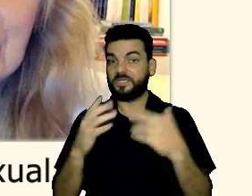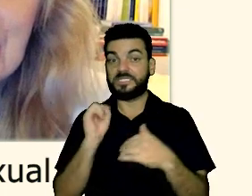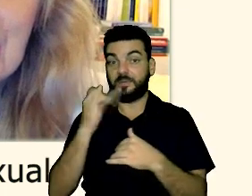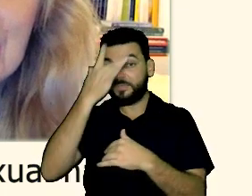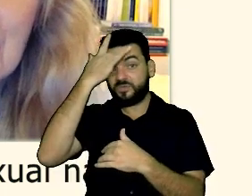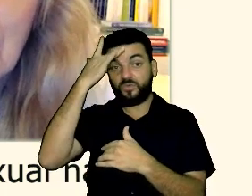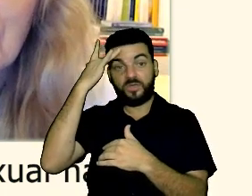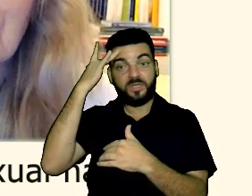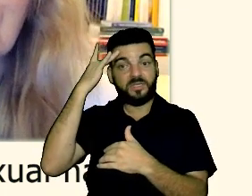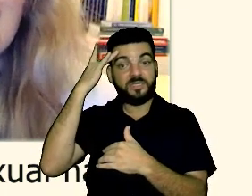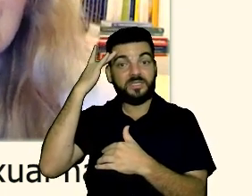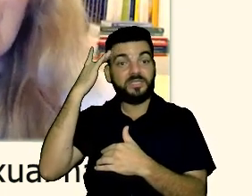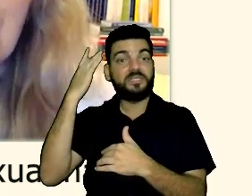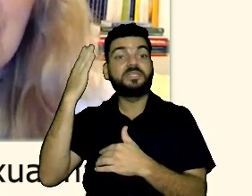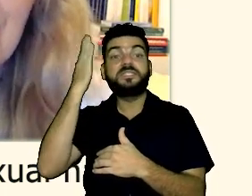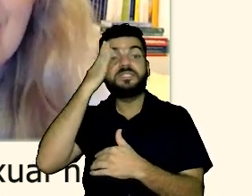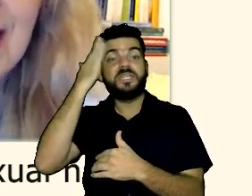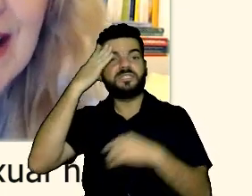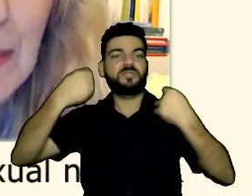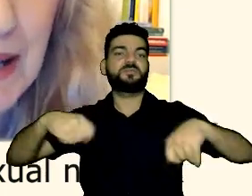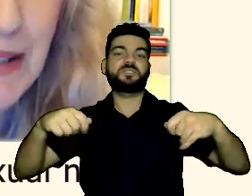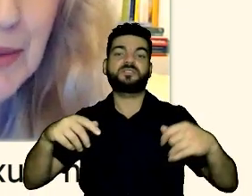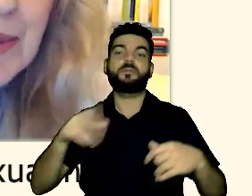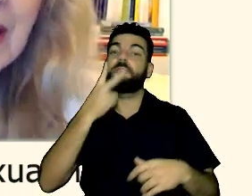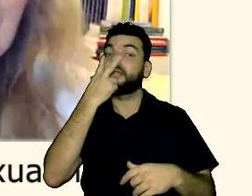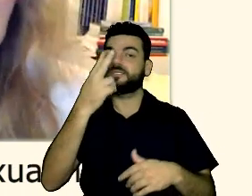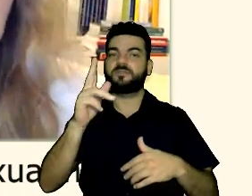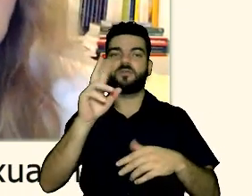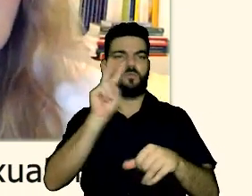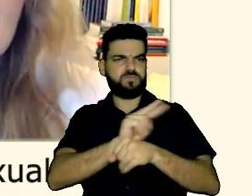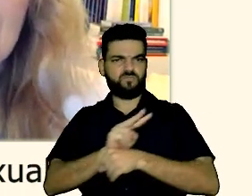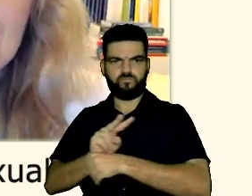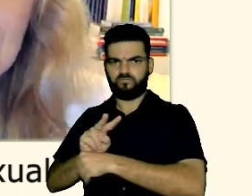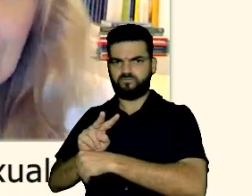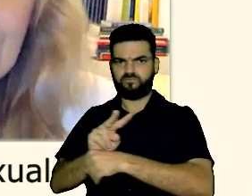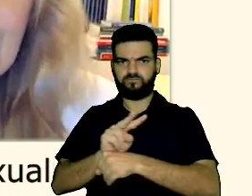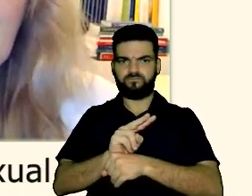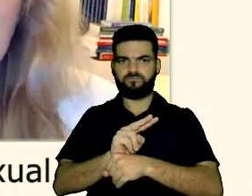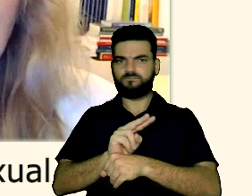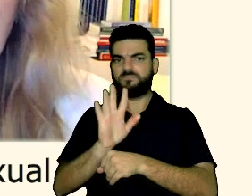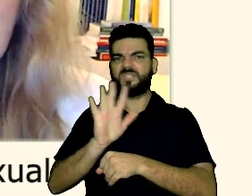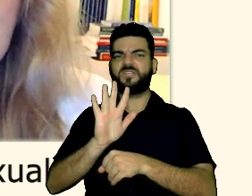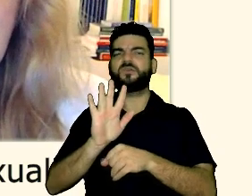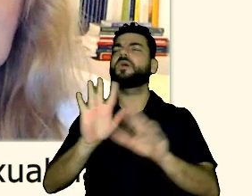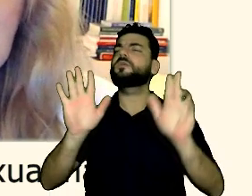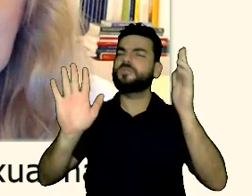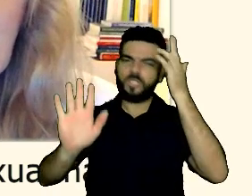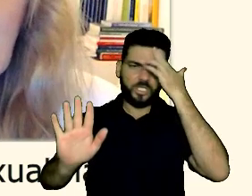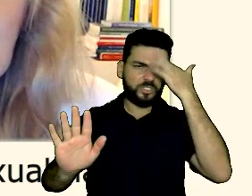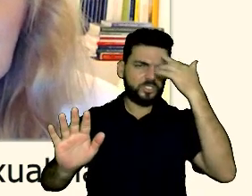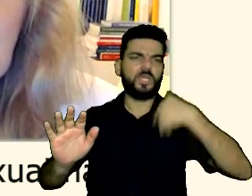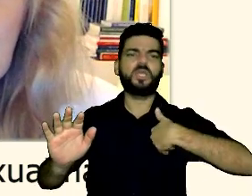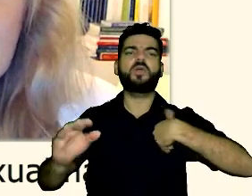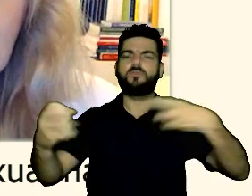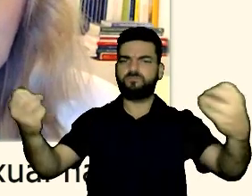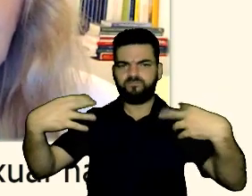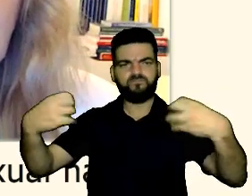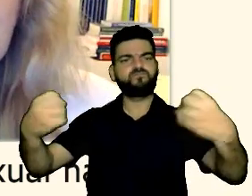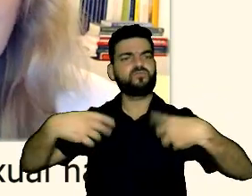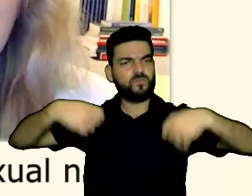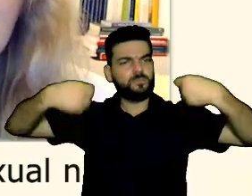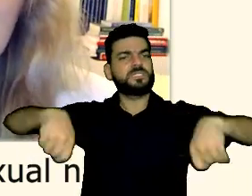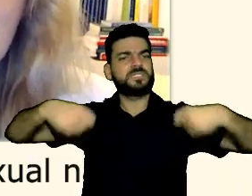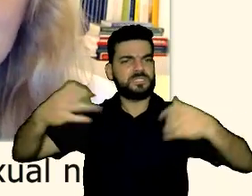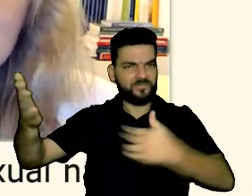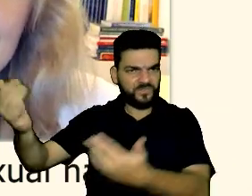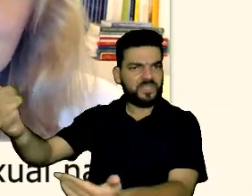verdade, eu acho que eu posso não ter dito a palavra treinamento, Mas é evidente que o autoconhecimento é sempre o primeiro passo, que é